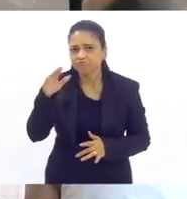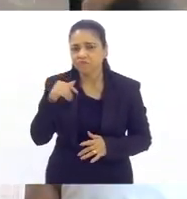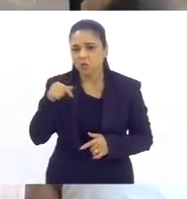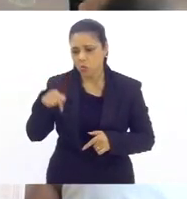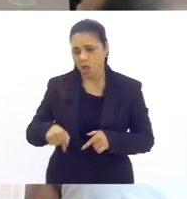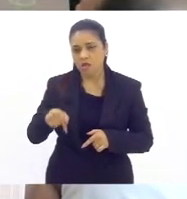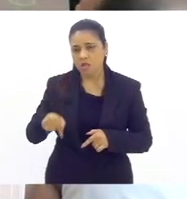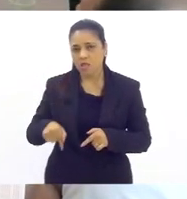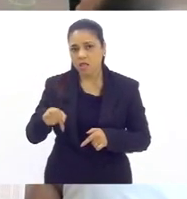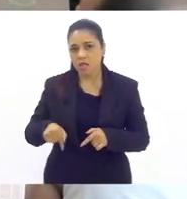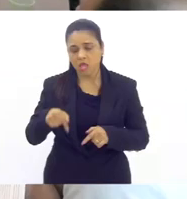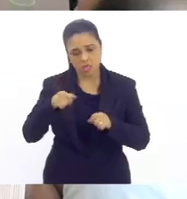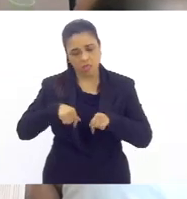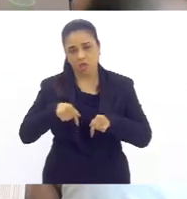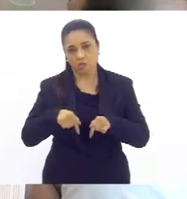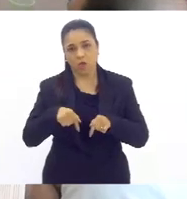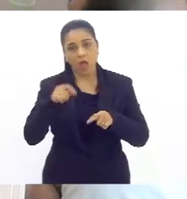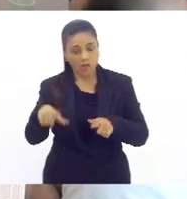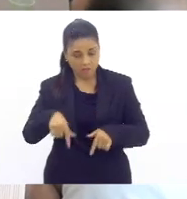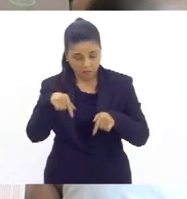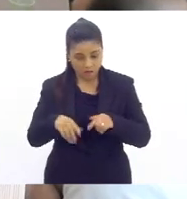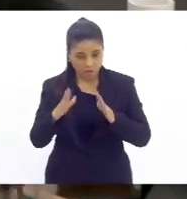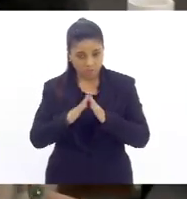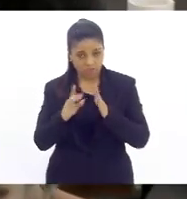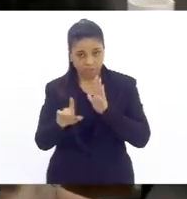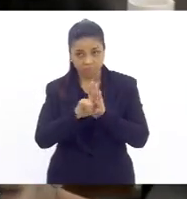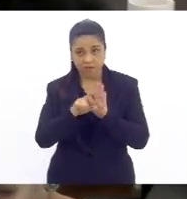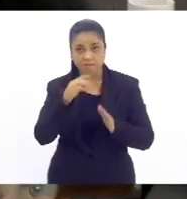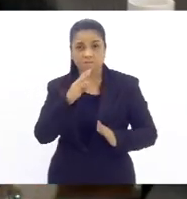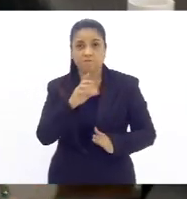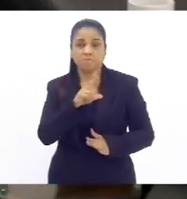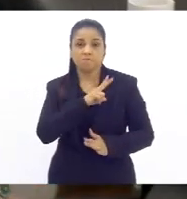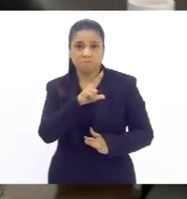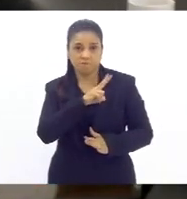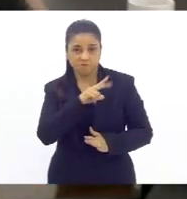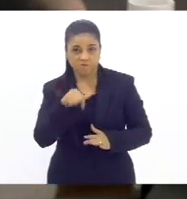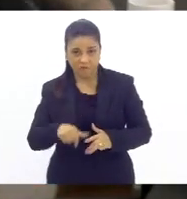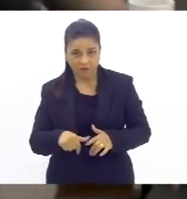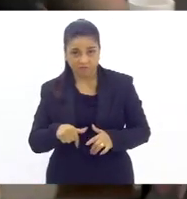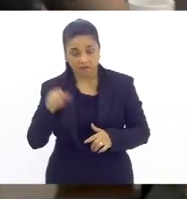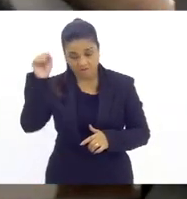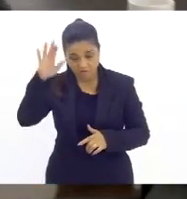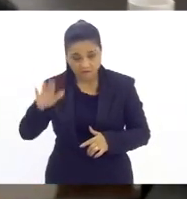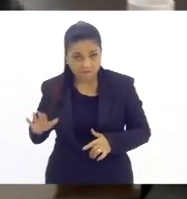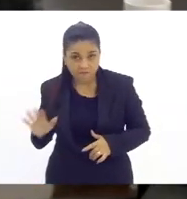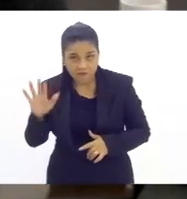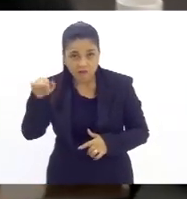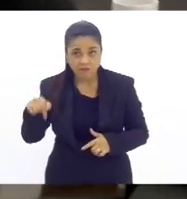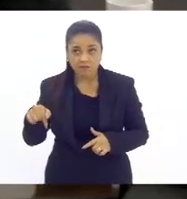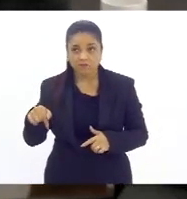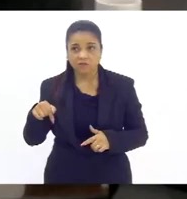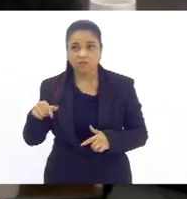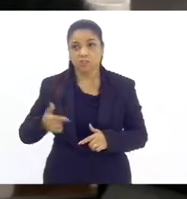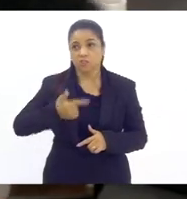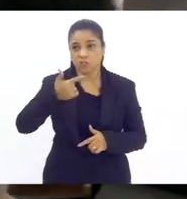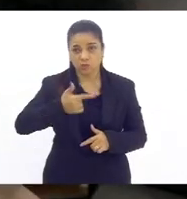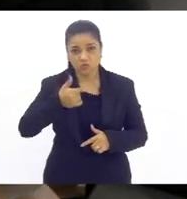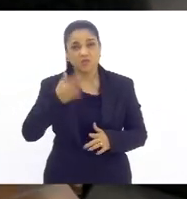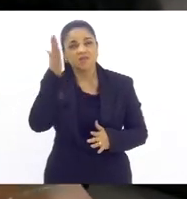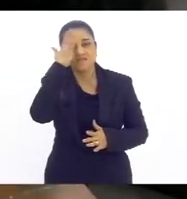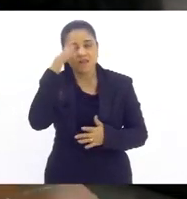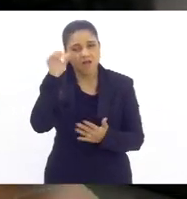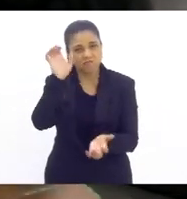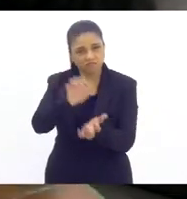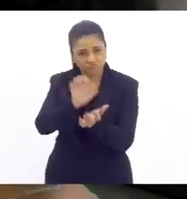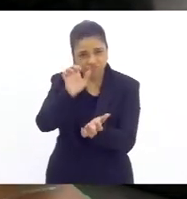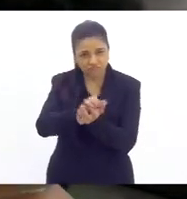é aqui dentro porque essa casa ainda é privada da favela descer e ocupar e segundo que quem só quem sofreu no Jacarezinho